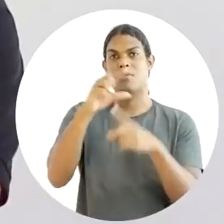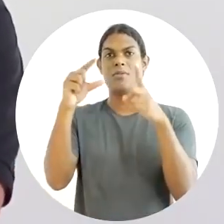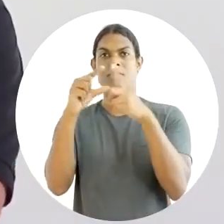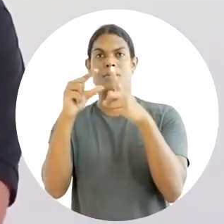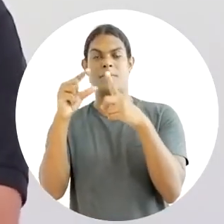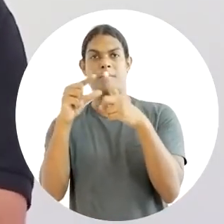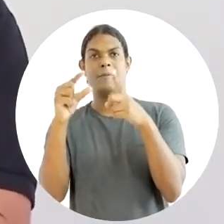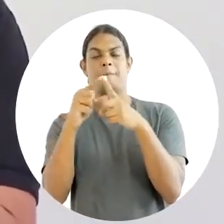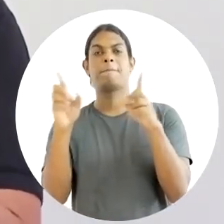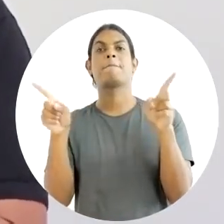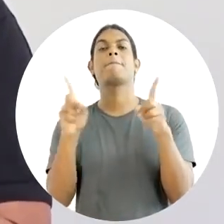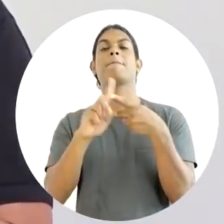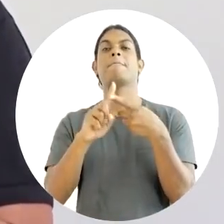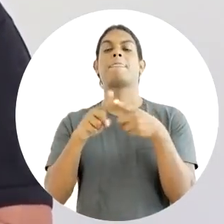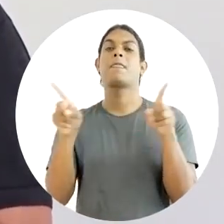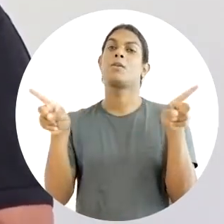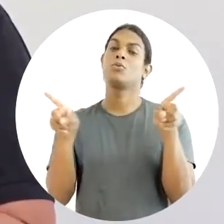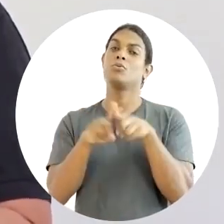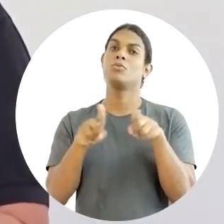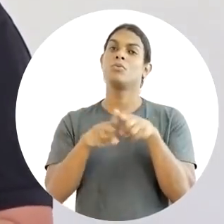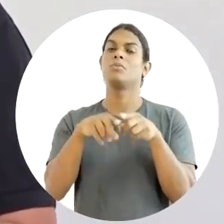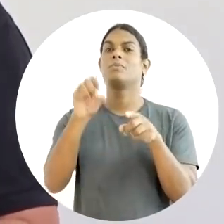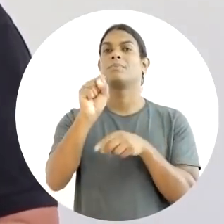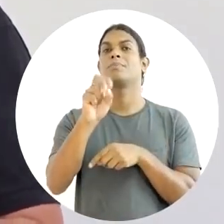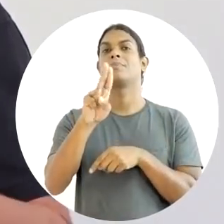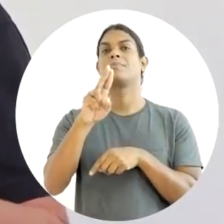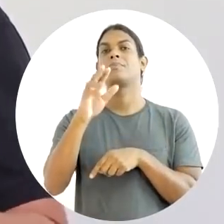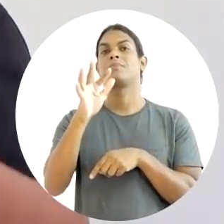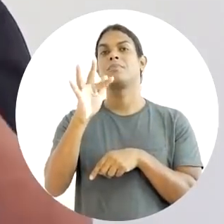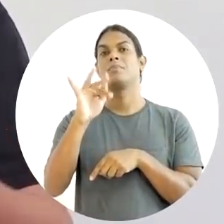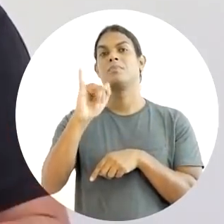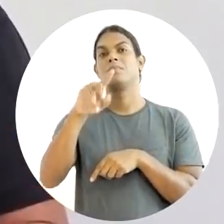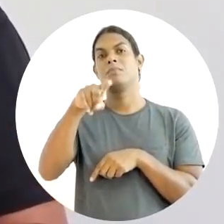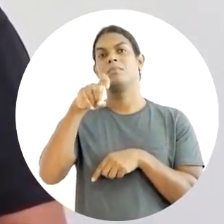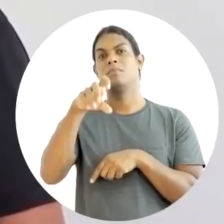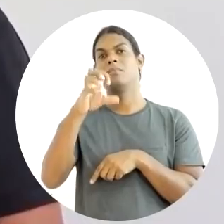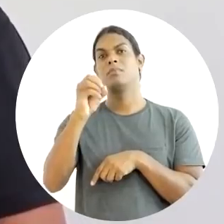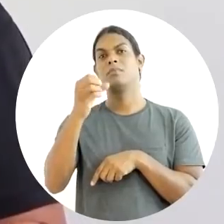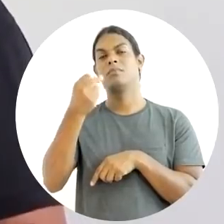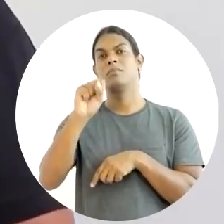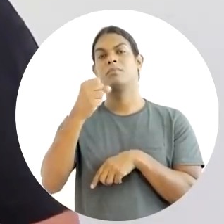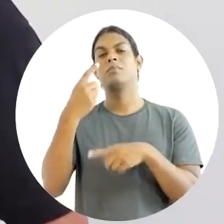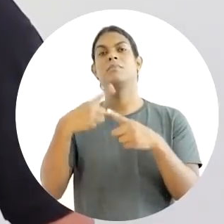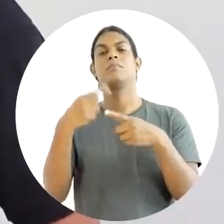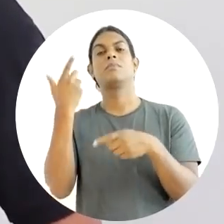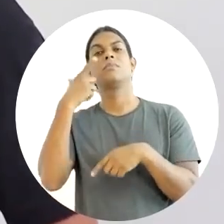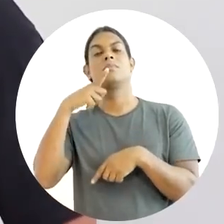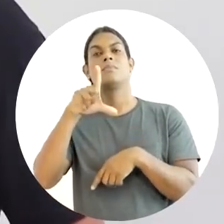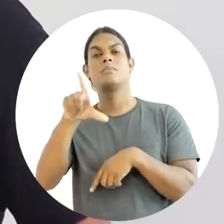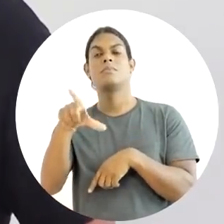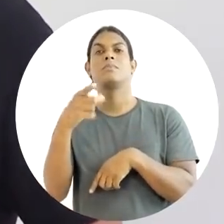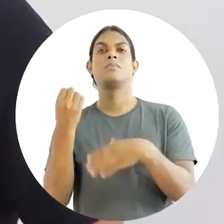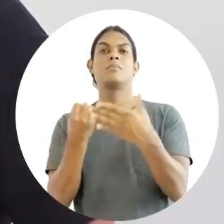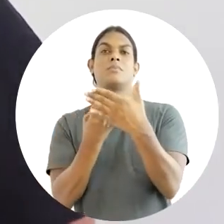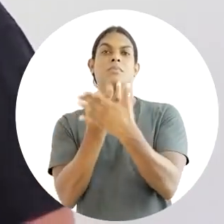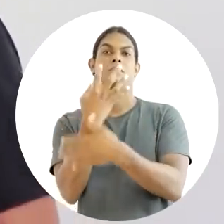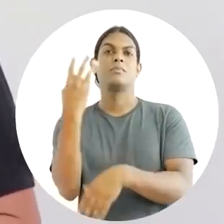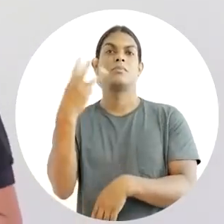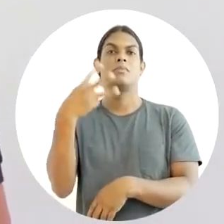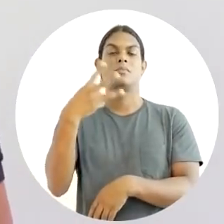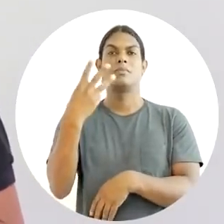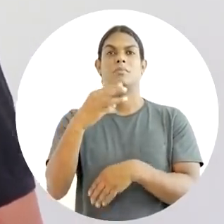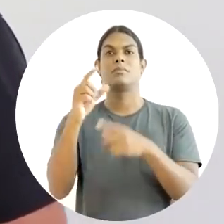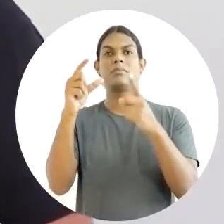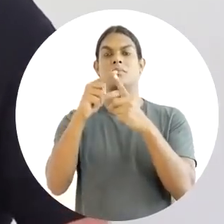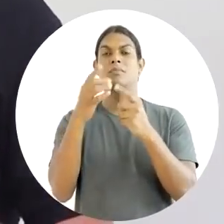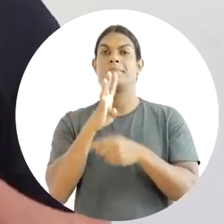um sufixo, ou seja, uma terminação, você pode criar uma terceira palavra. Alguns exemplos que nós temos, por exemplo,